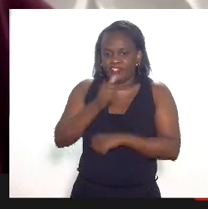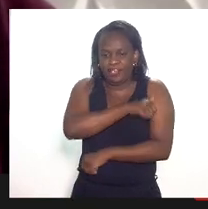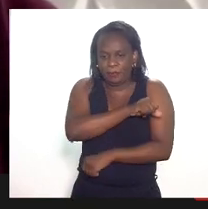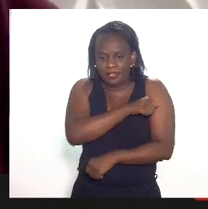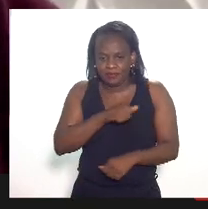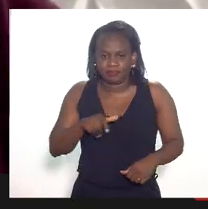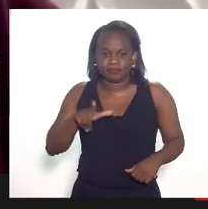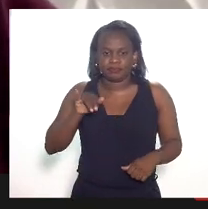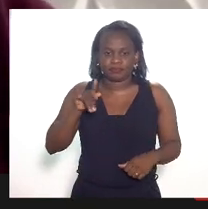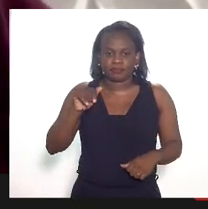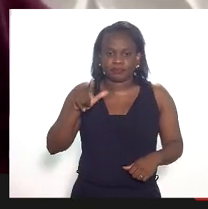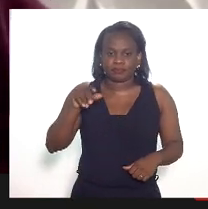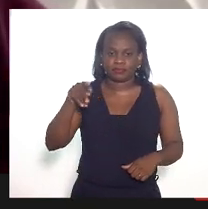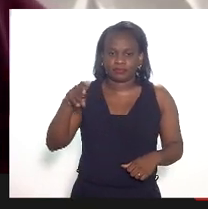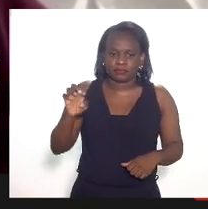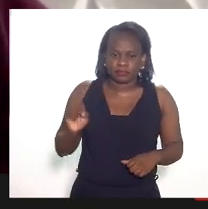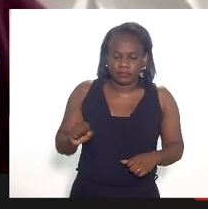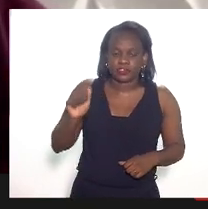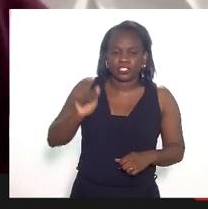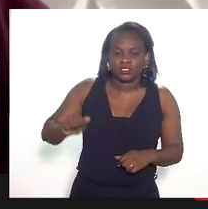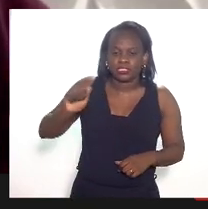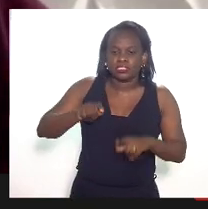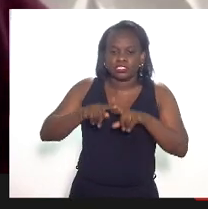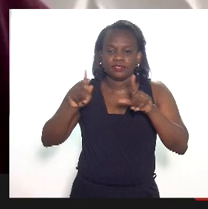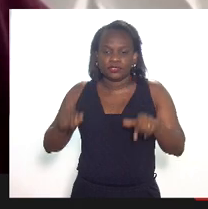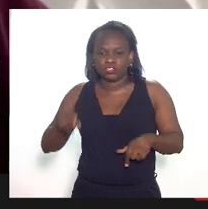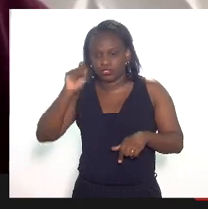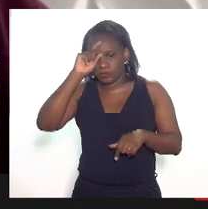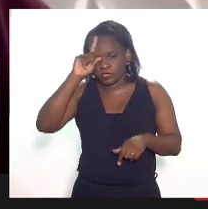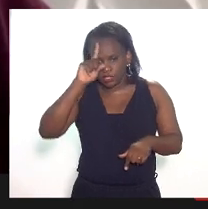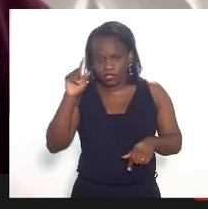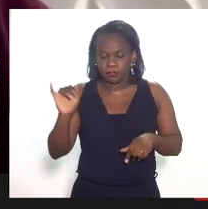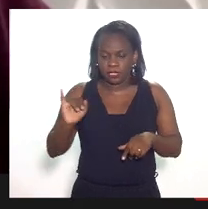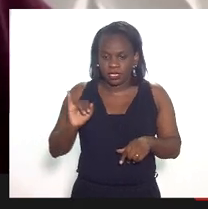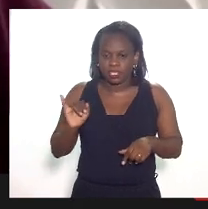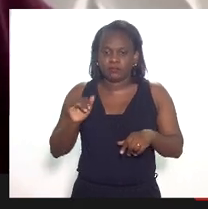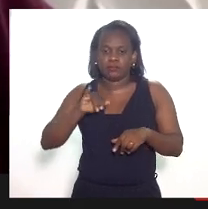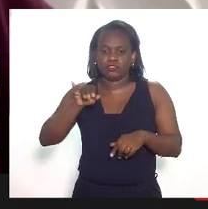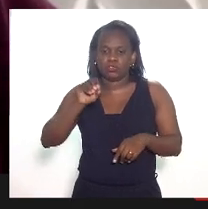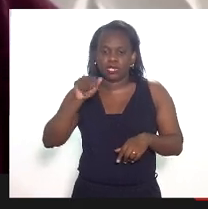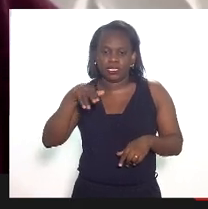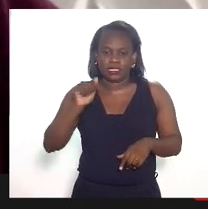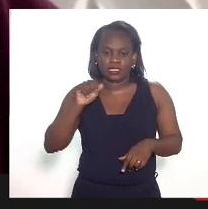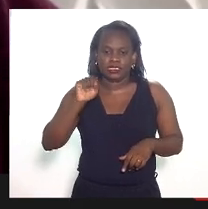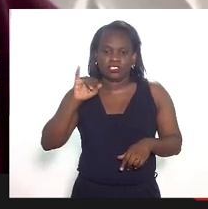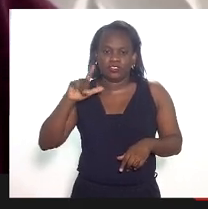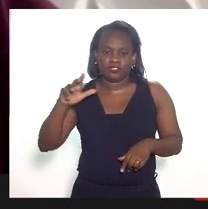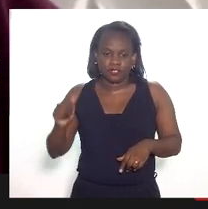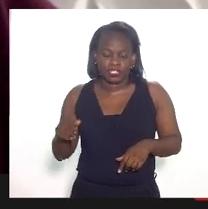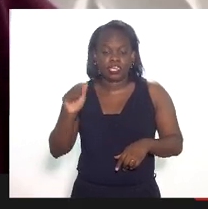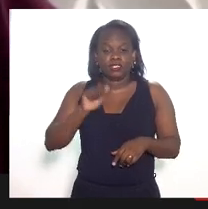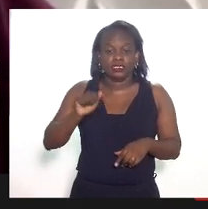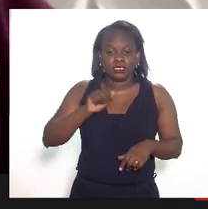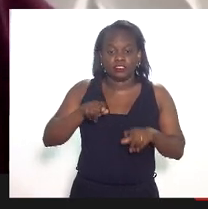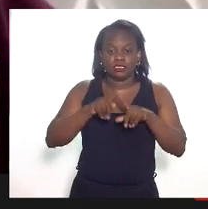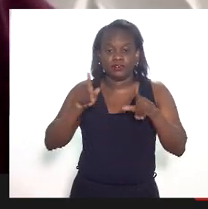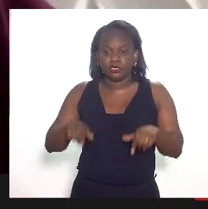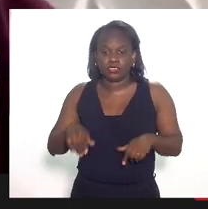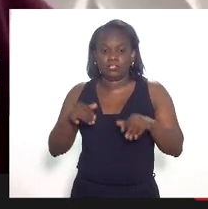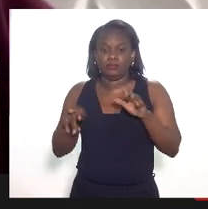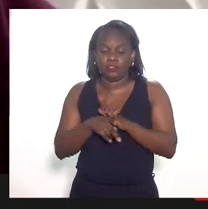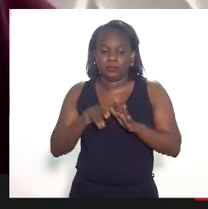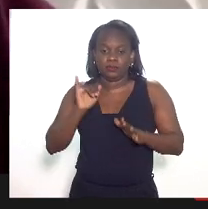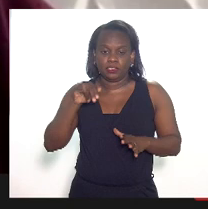Enfermagem, Mira Lopes, a Associação de Servidores dos Hospitais de Ipanema, Joana Silva, a Associação de Servidores do Instituto Nacional